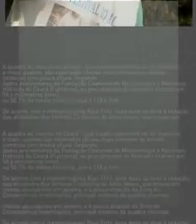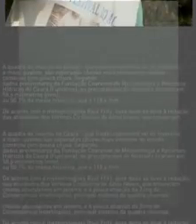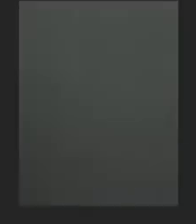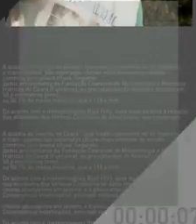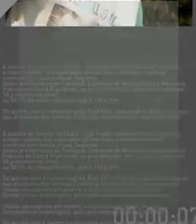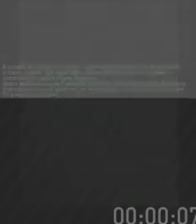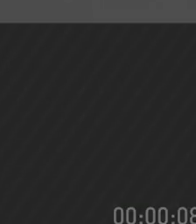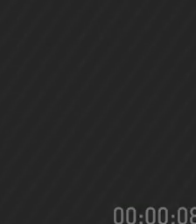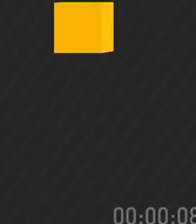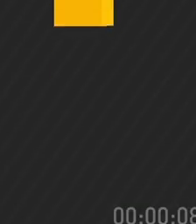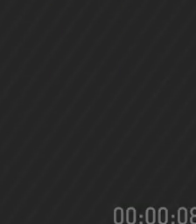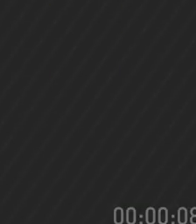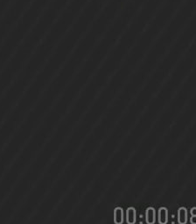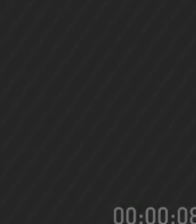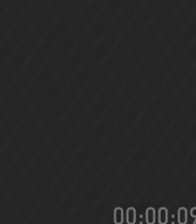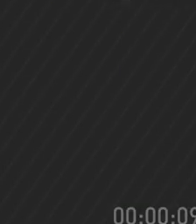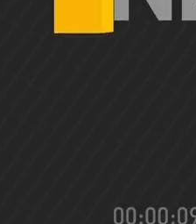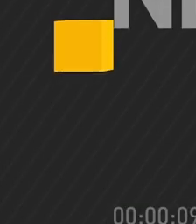ae